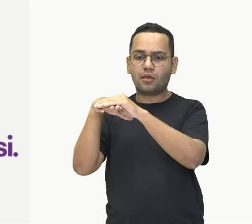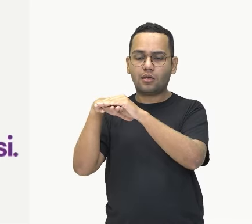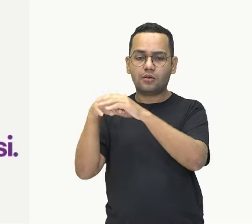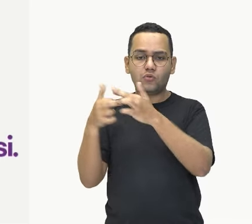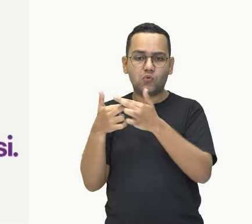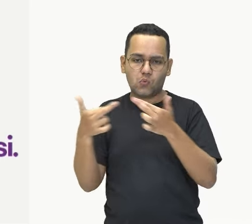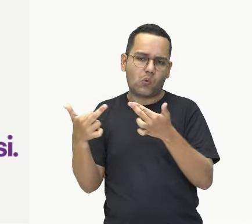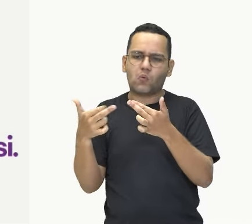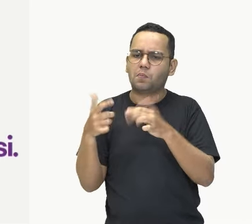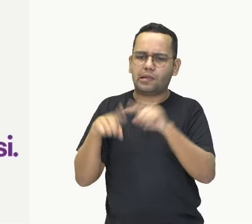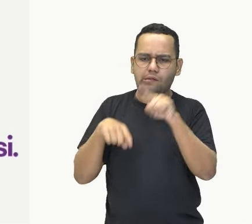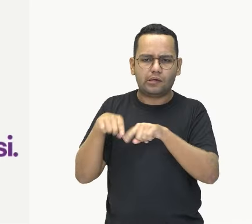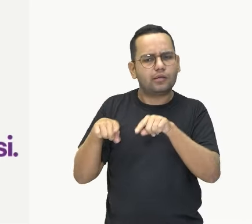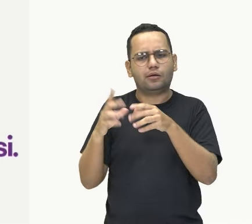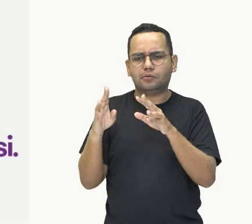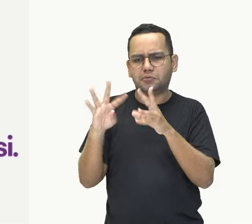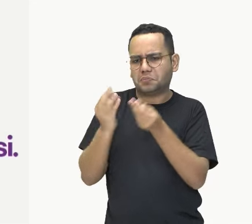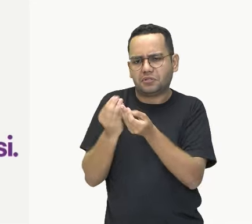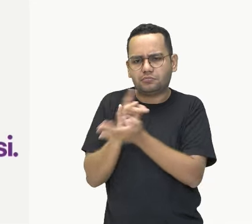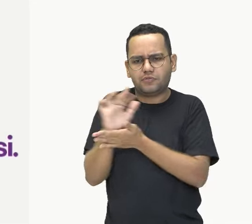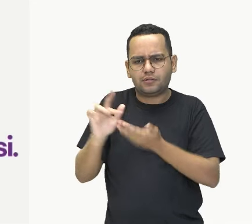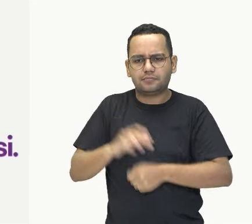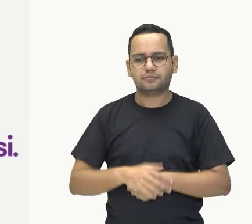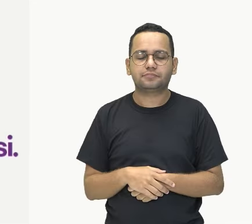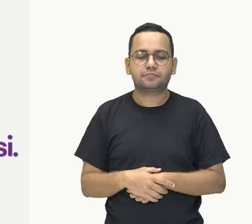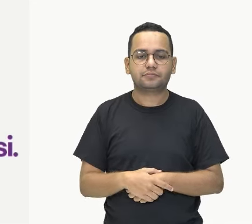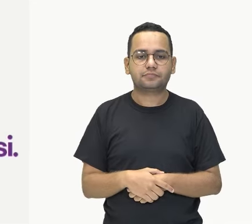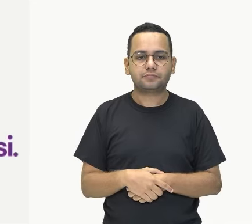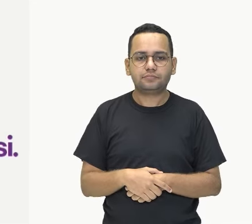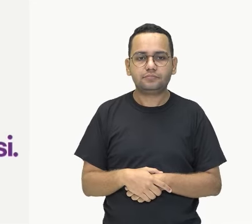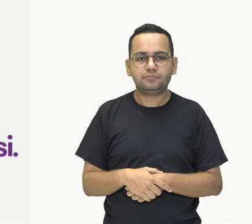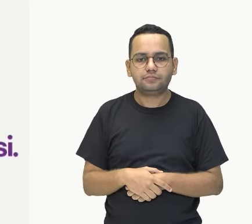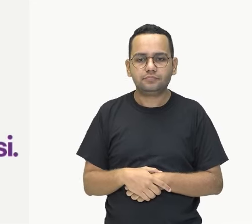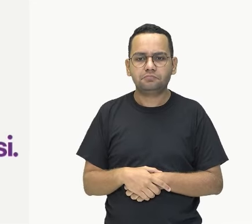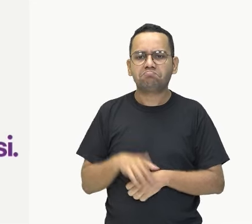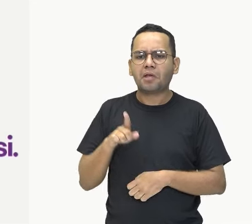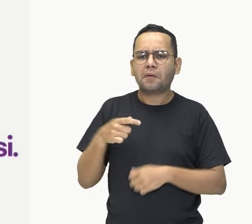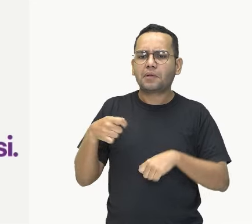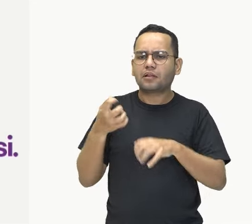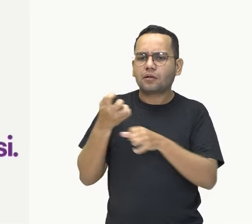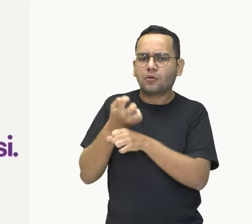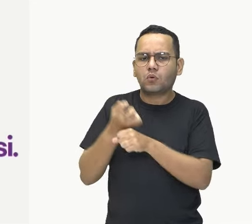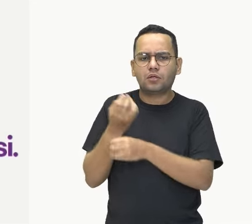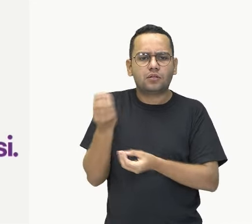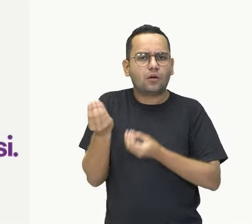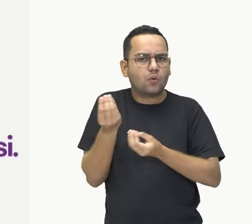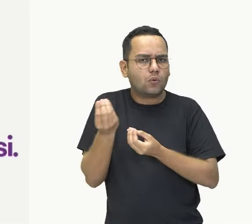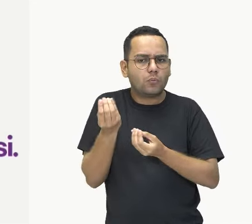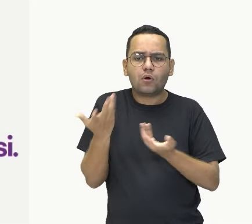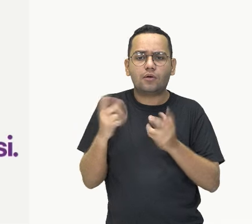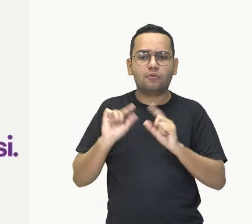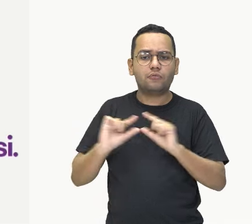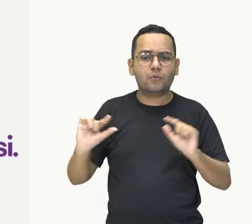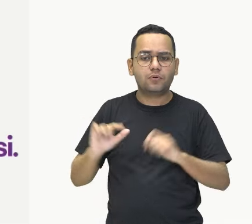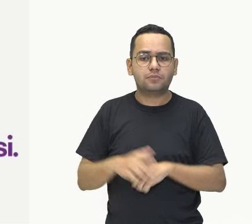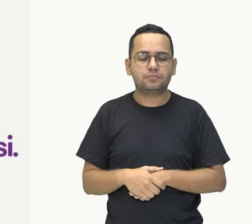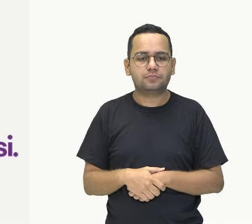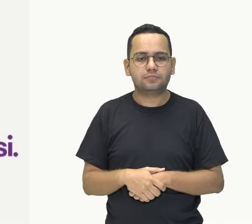Então, para a gente calcular o volume de um paralelepípedo, como é que a gente faz? A gente calcula o volume do